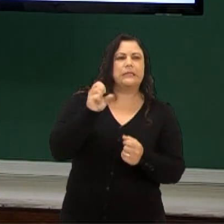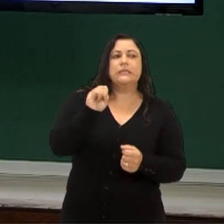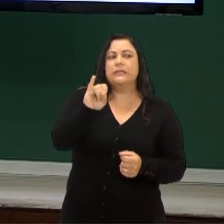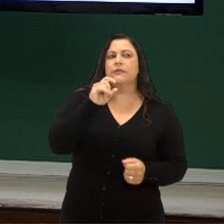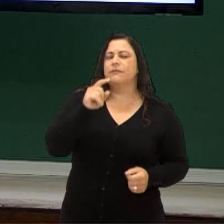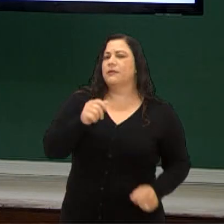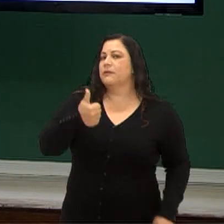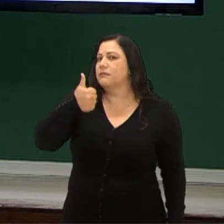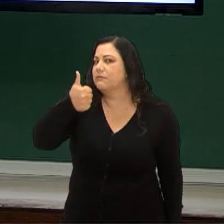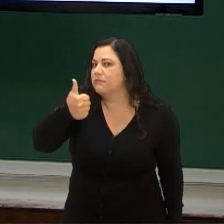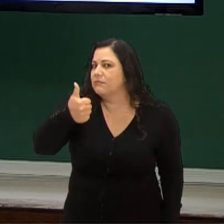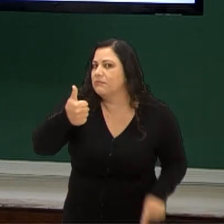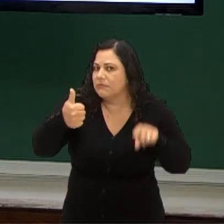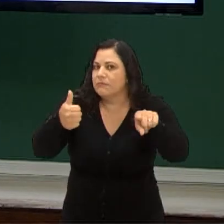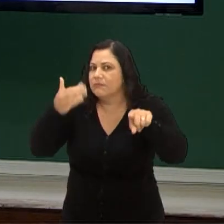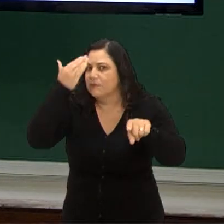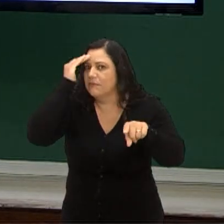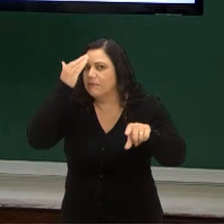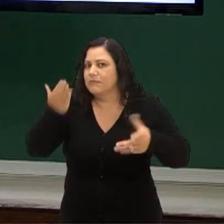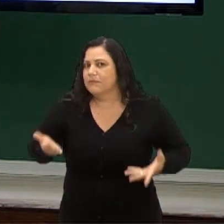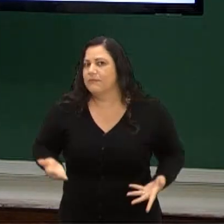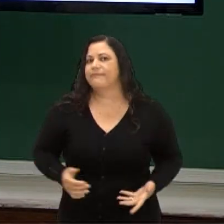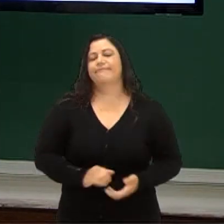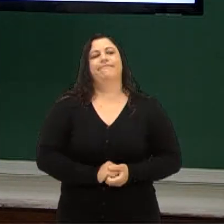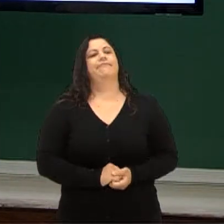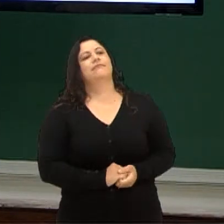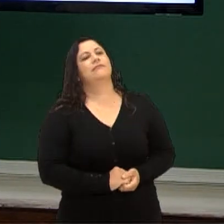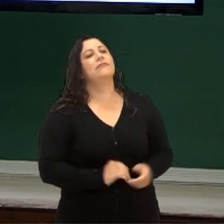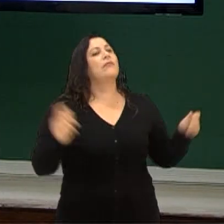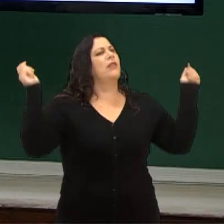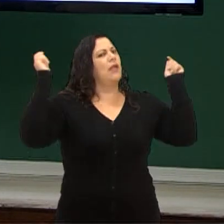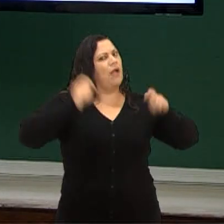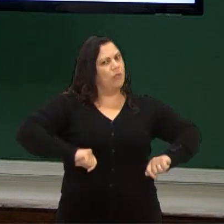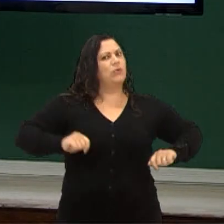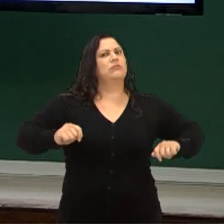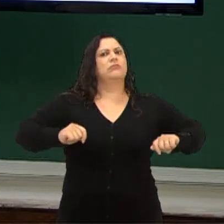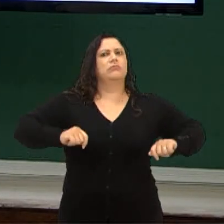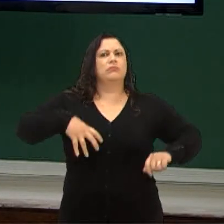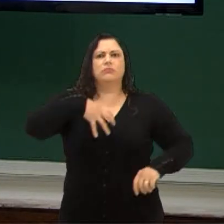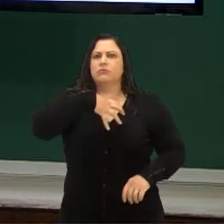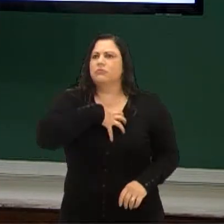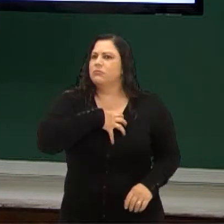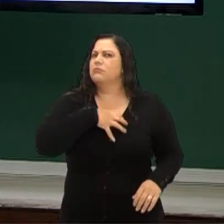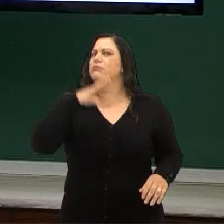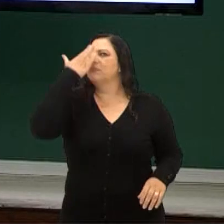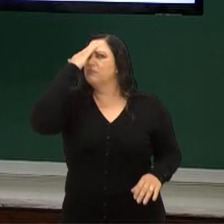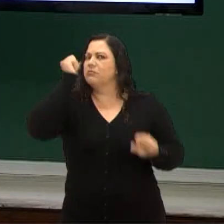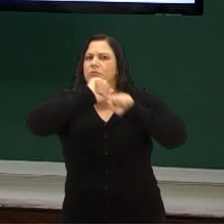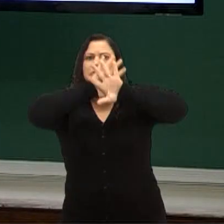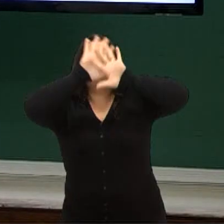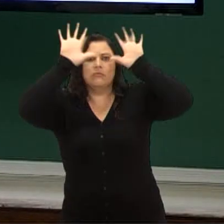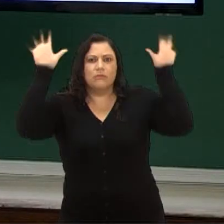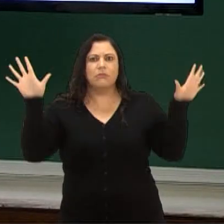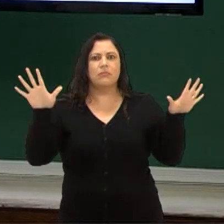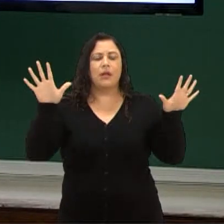vocês, vocês vão entender. Podendo construir mais sentido do que uma fala, um texto